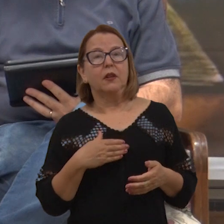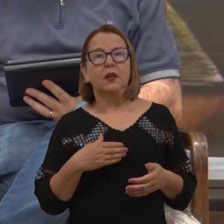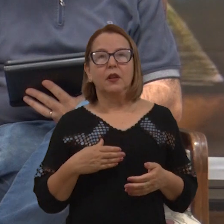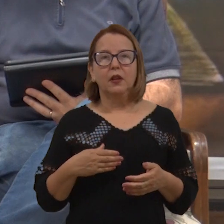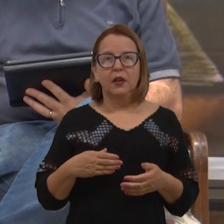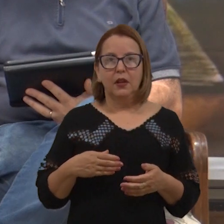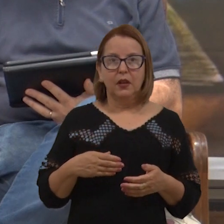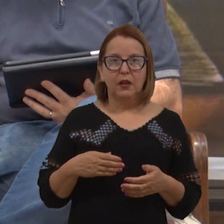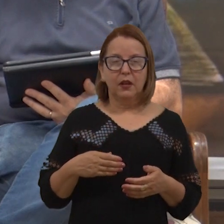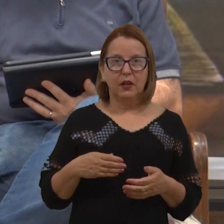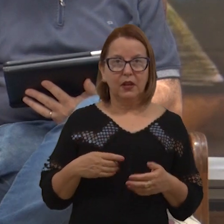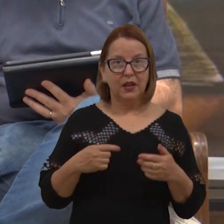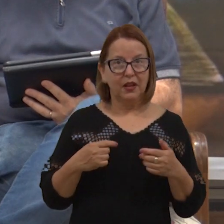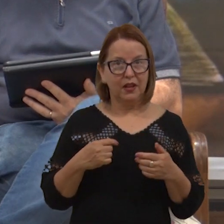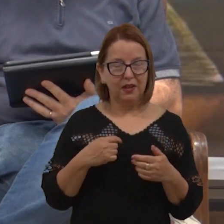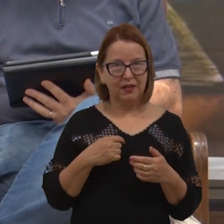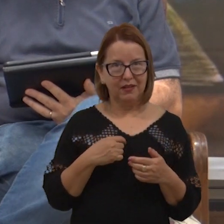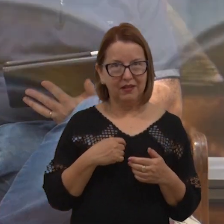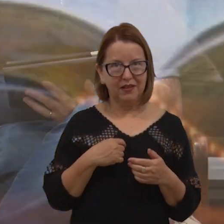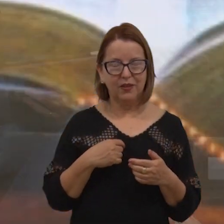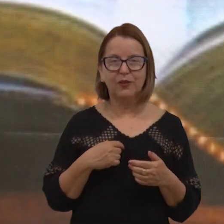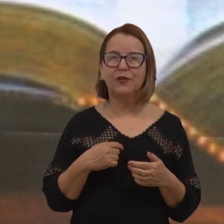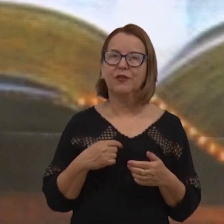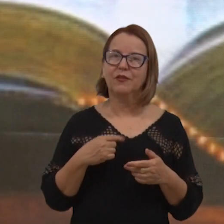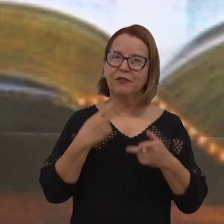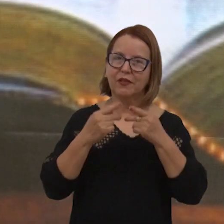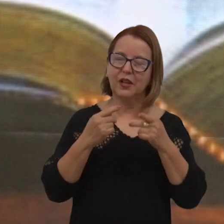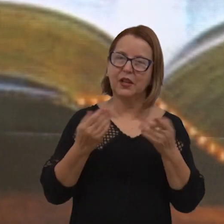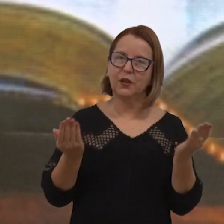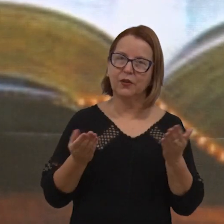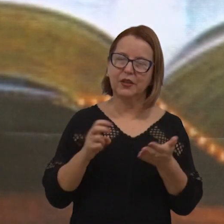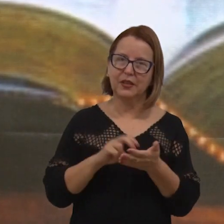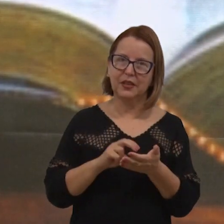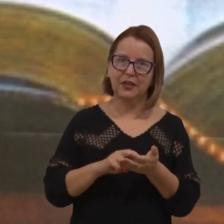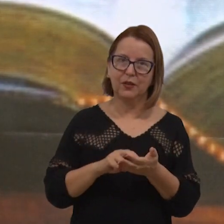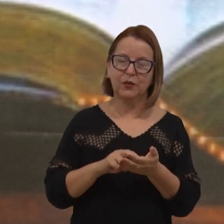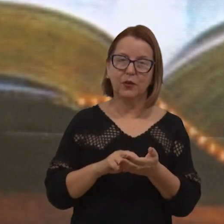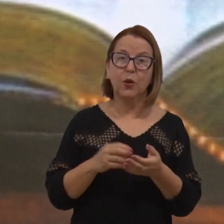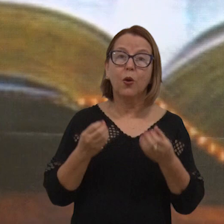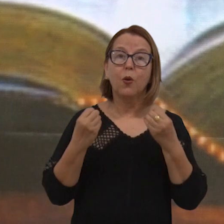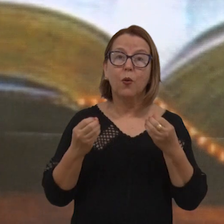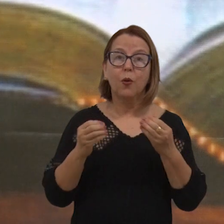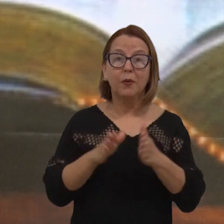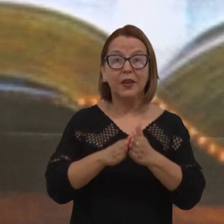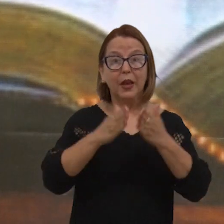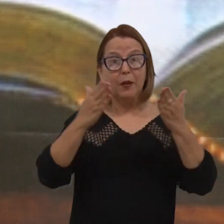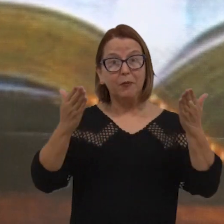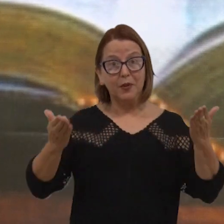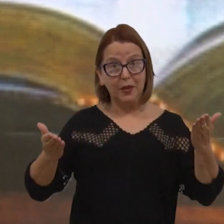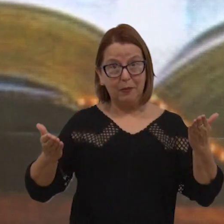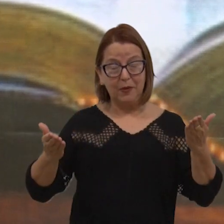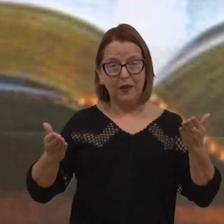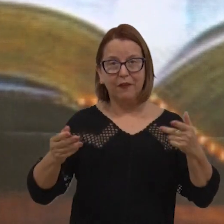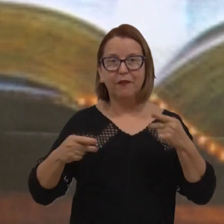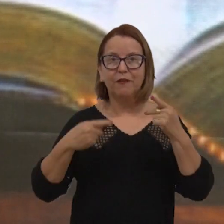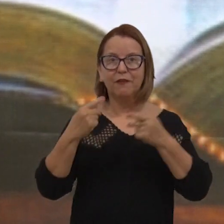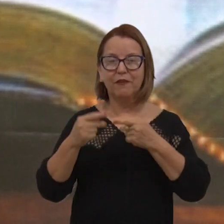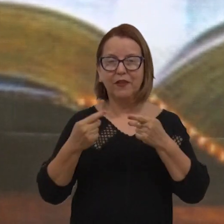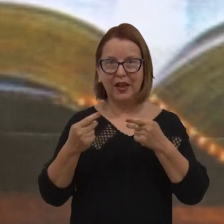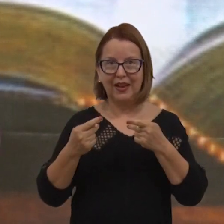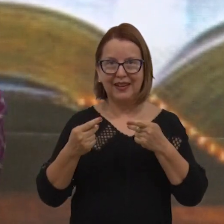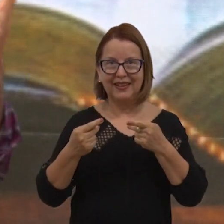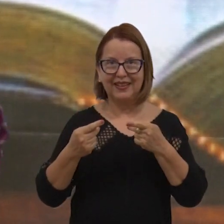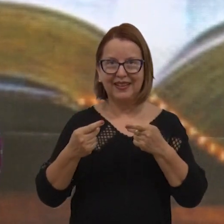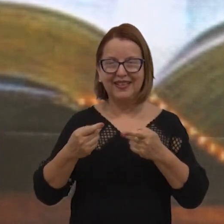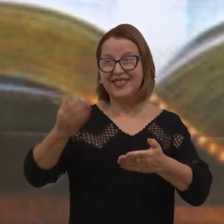com os irmãos, como que a palavra de Deus, como que a Bíblia trata tanto, mas tanto